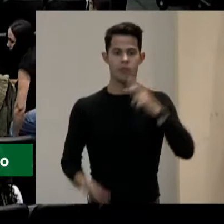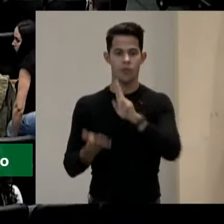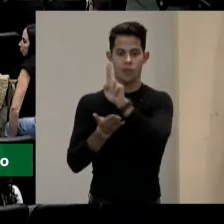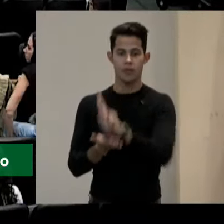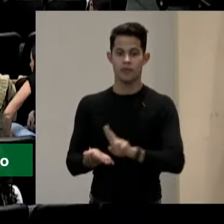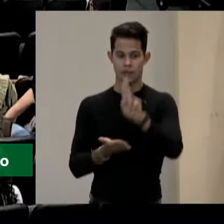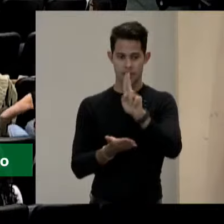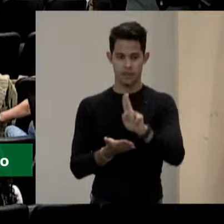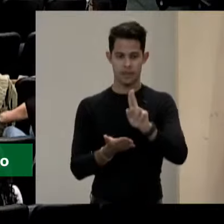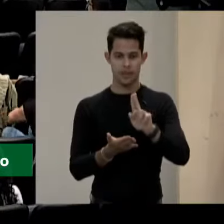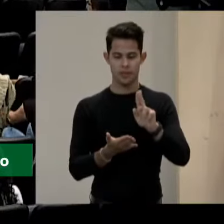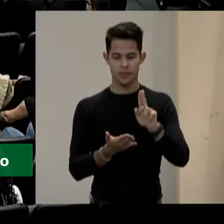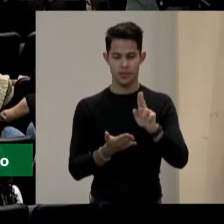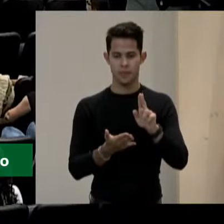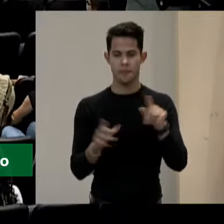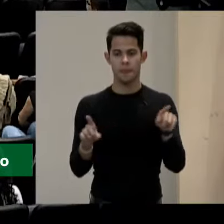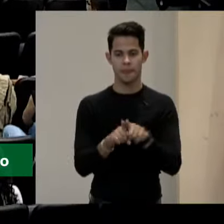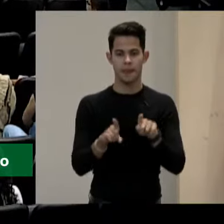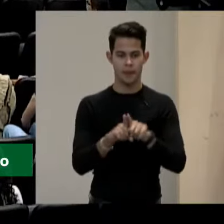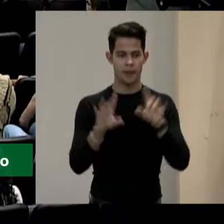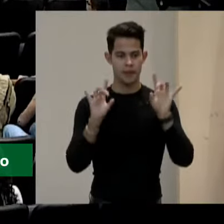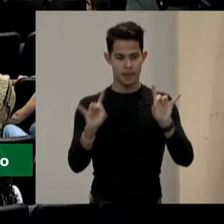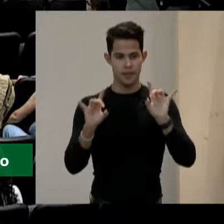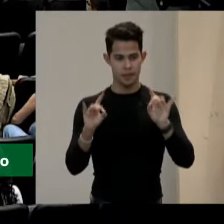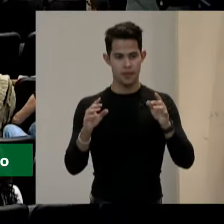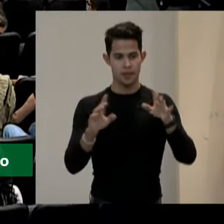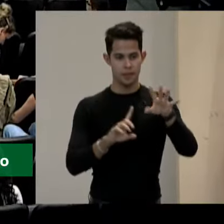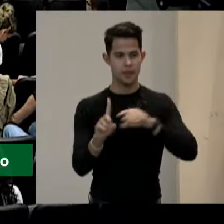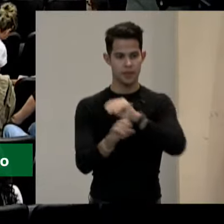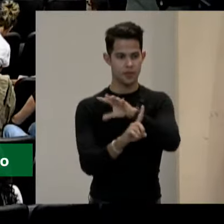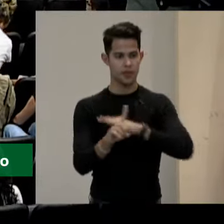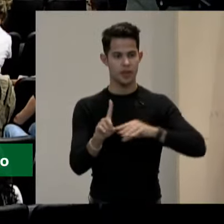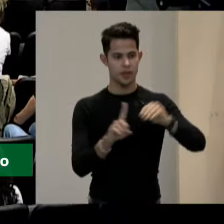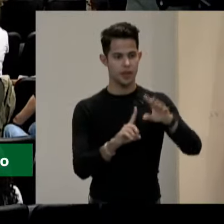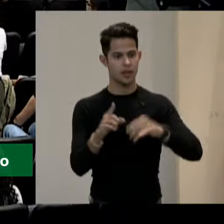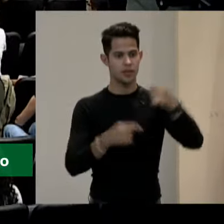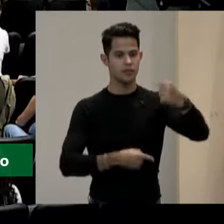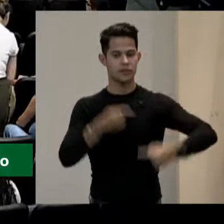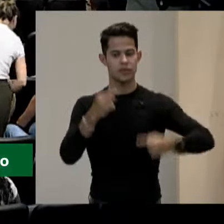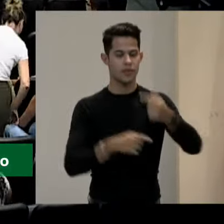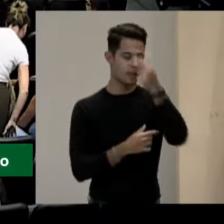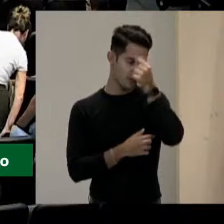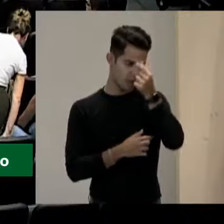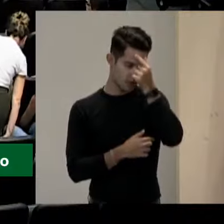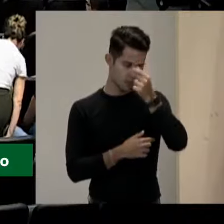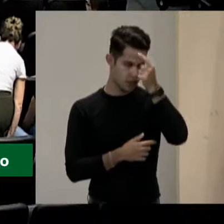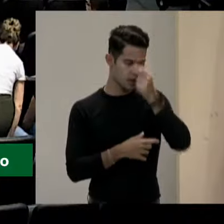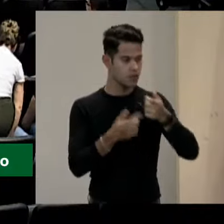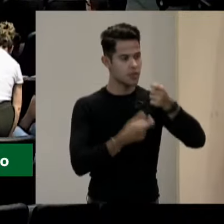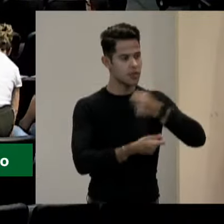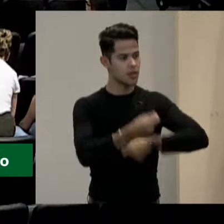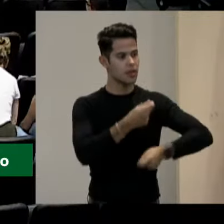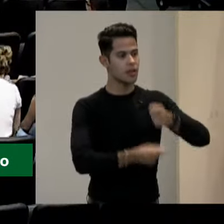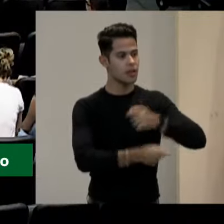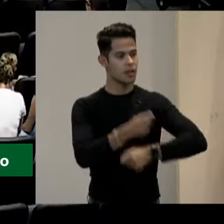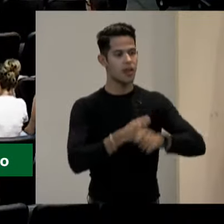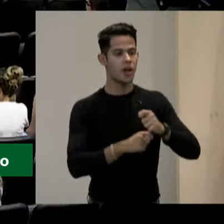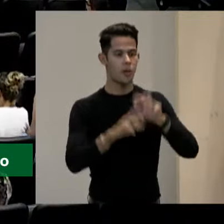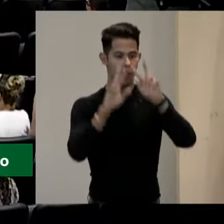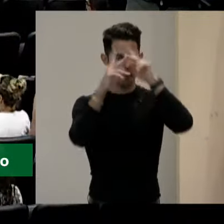Claros, especialista em conciliação e mediação de conflitos pela Faculdade de Administração, Humanas e